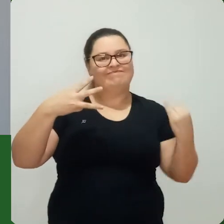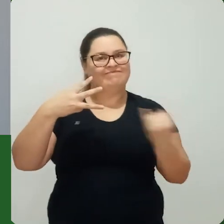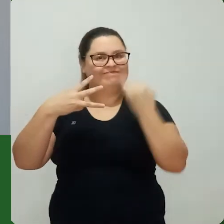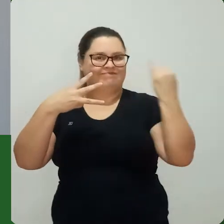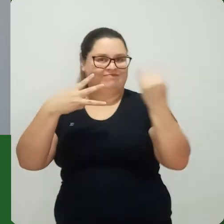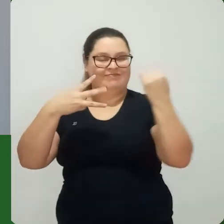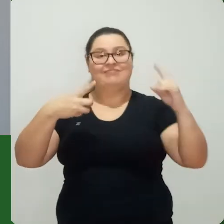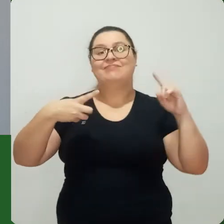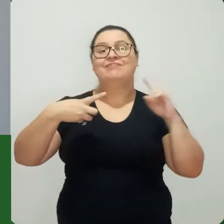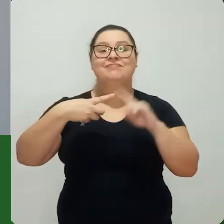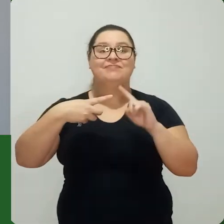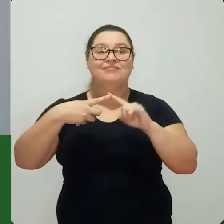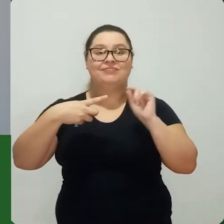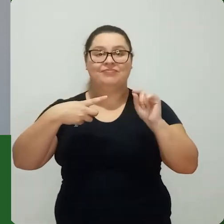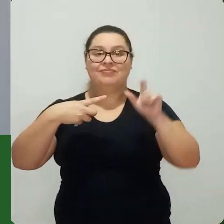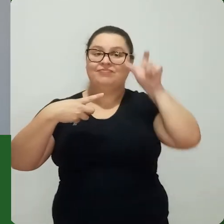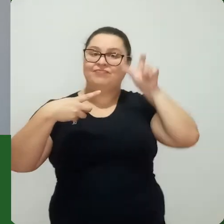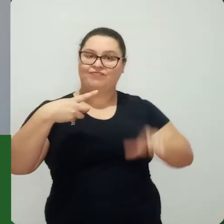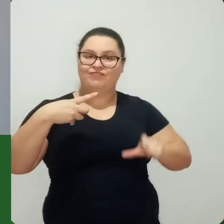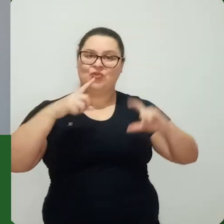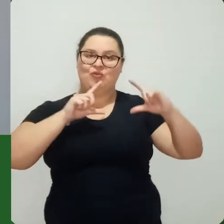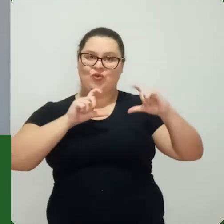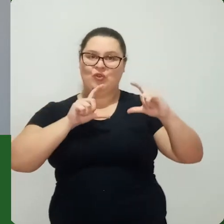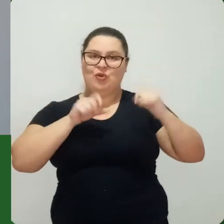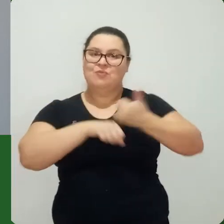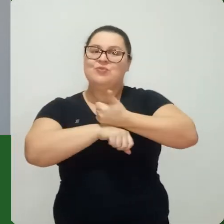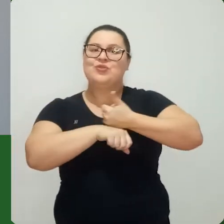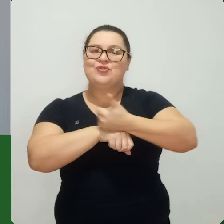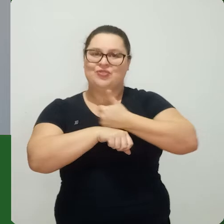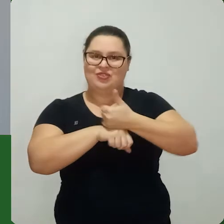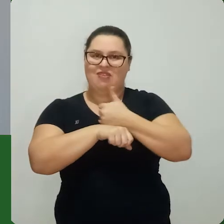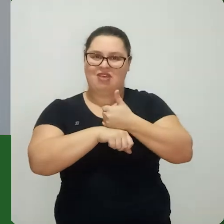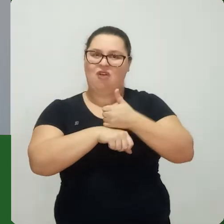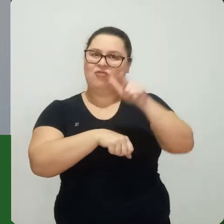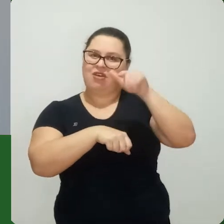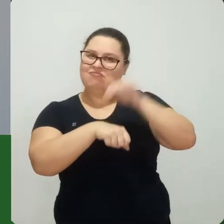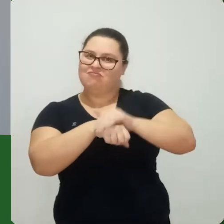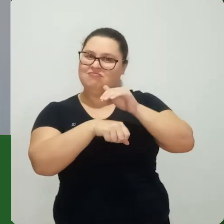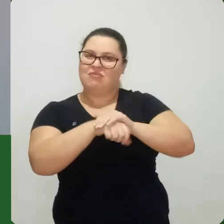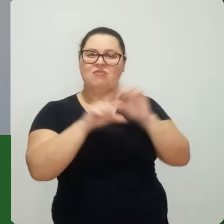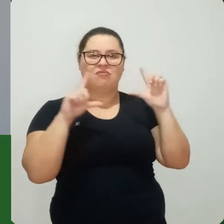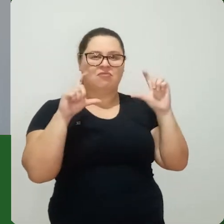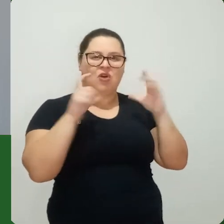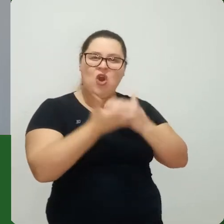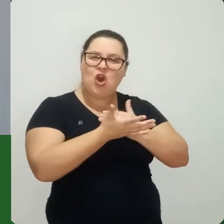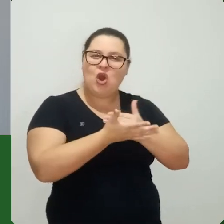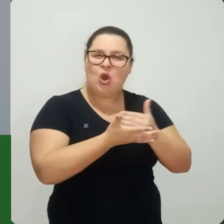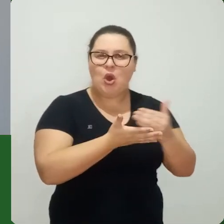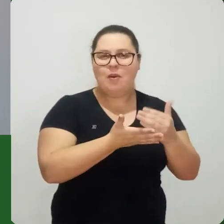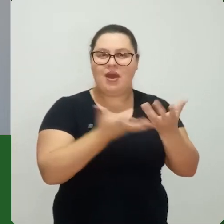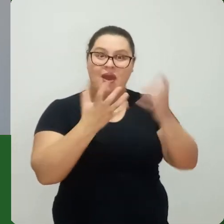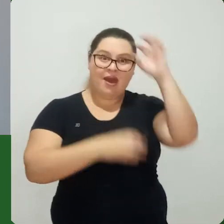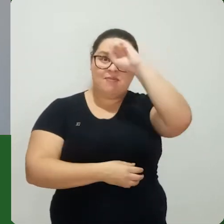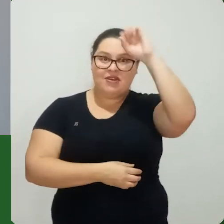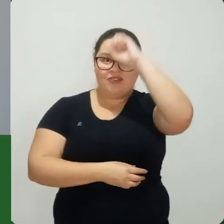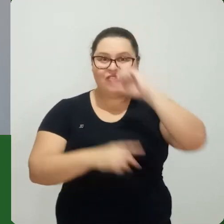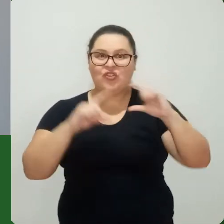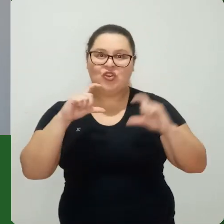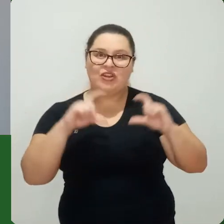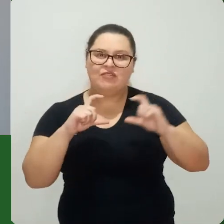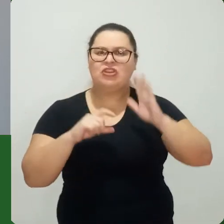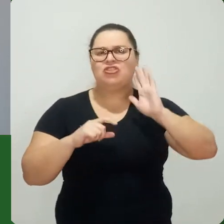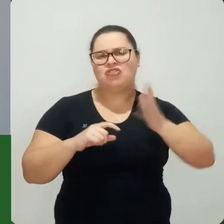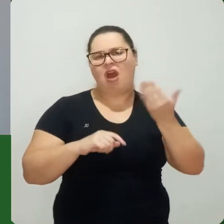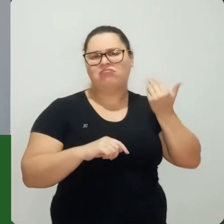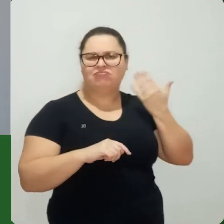primeiramente o fotógrafo. Então você que vai fotografar, que está fotografando, que quer aprender fotografia, que já fotografa, você